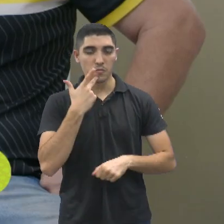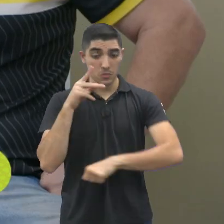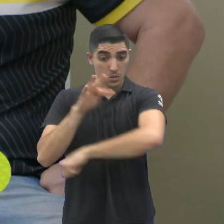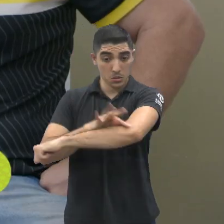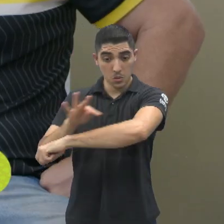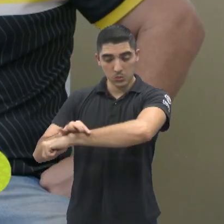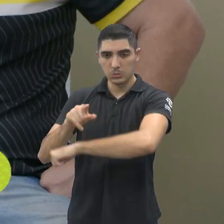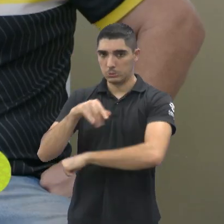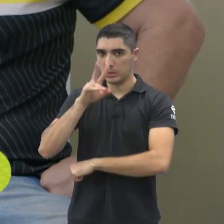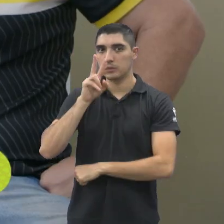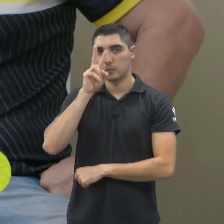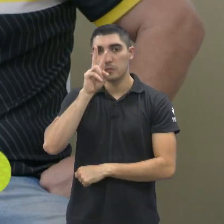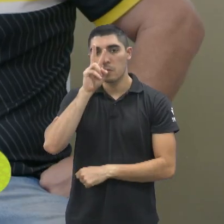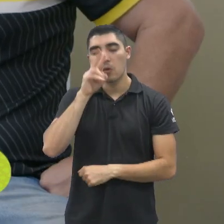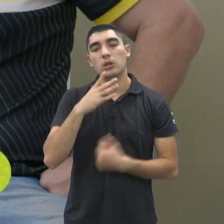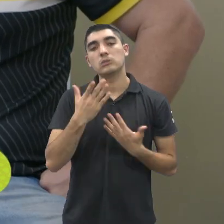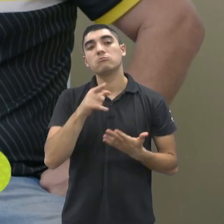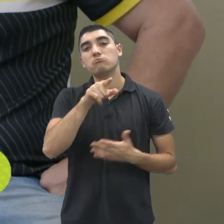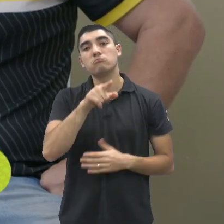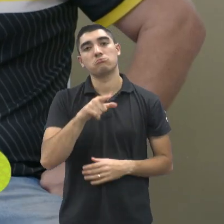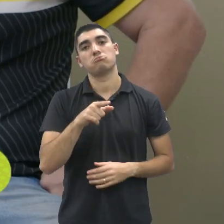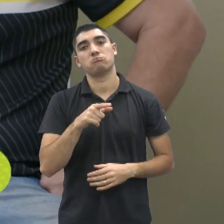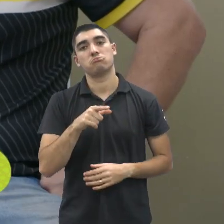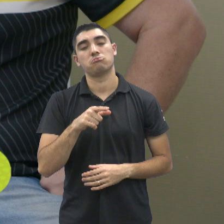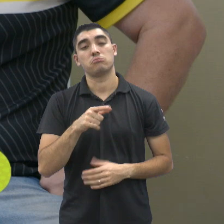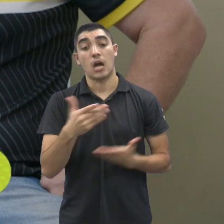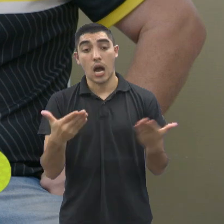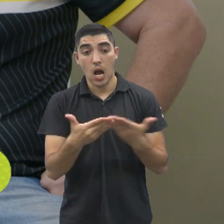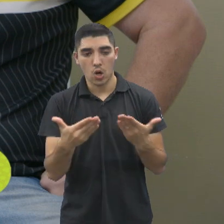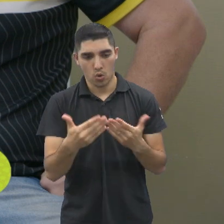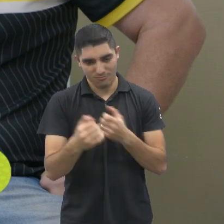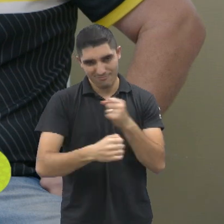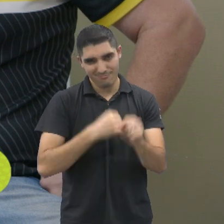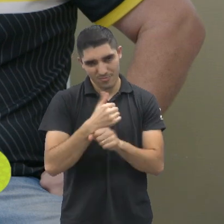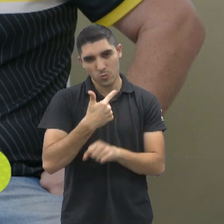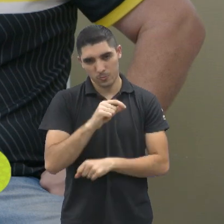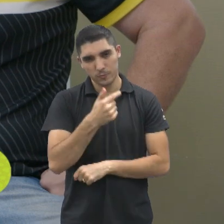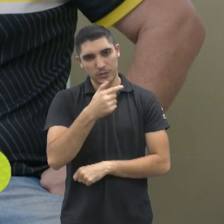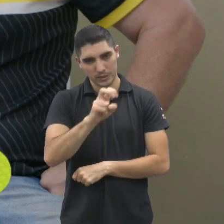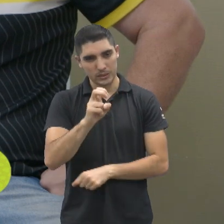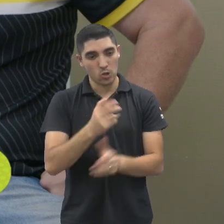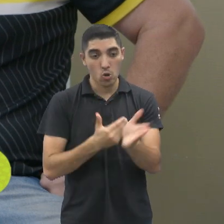enfim, como é que é esse novo campeonato para você, começando do zero